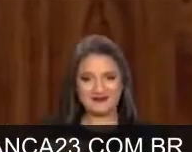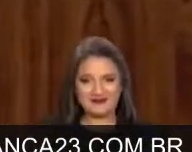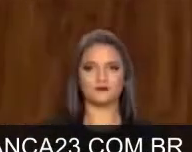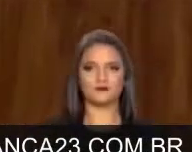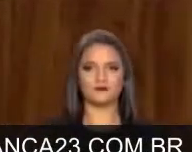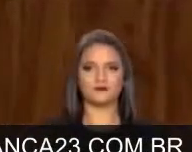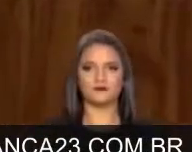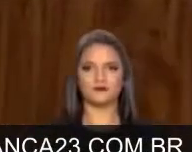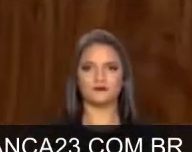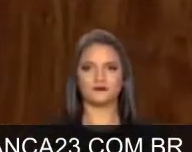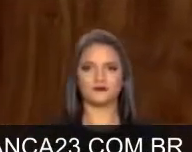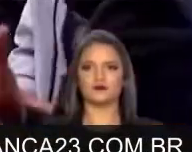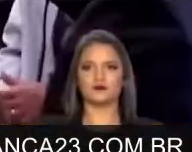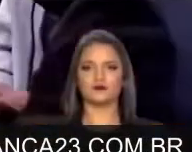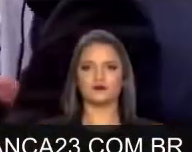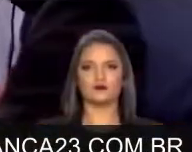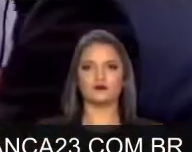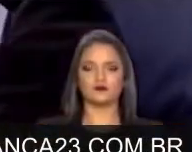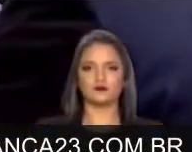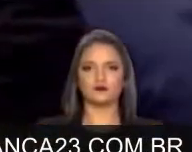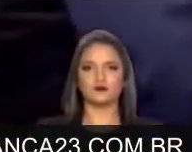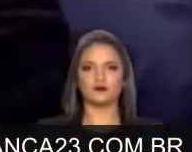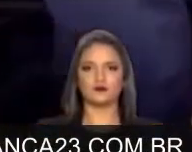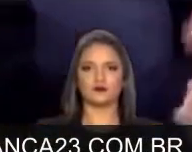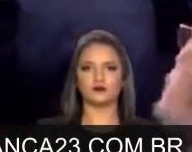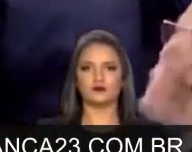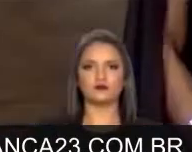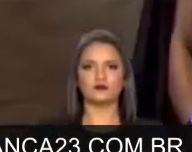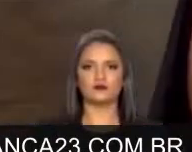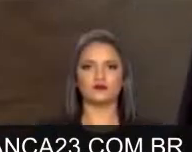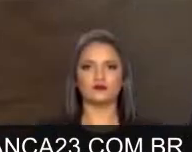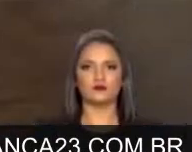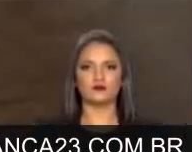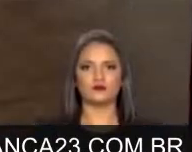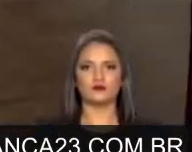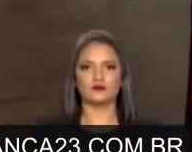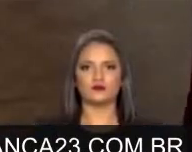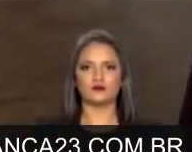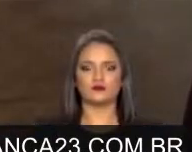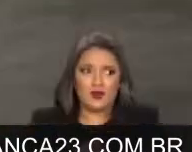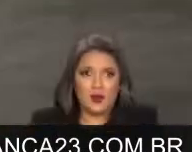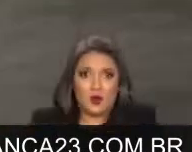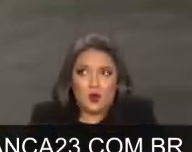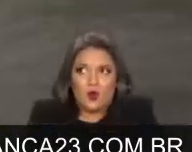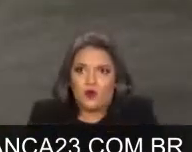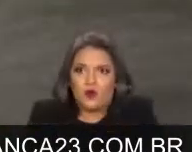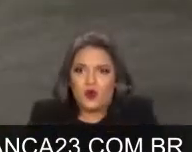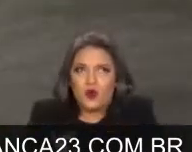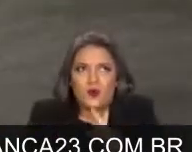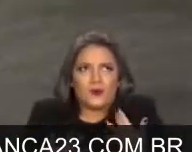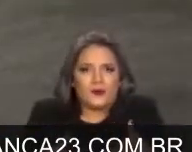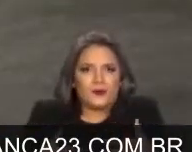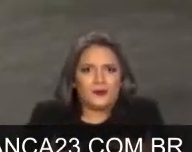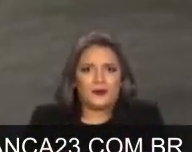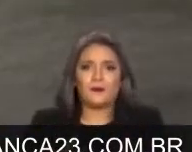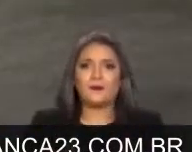Tribunal Superior Eleitoral TSE em Brasília. A diplomação é um ato pelo qual a Justiça Eleitoral atesta que o candidato foi efetivamente eleito pelo povo e por isso está apto a tomar